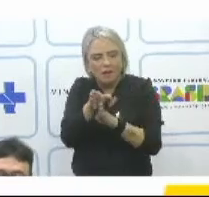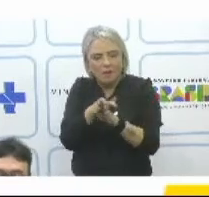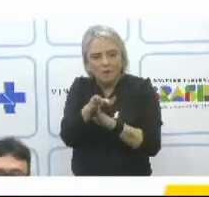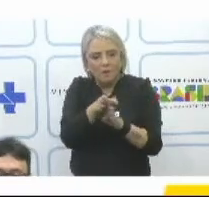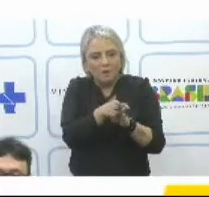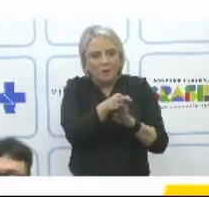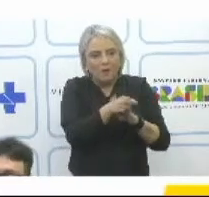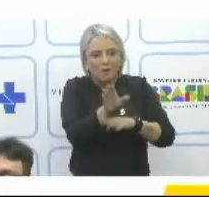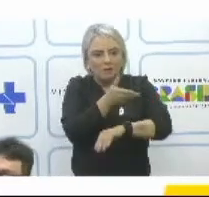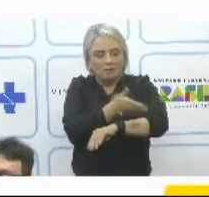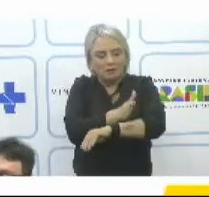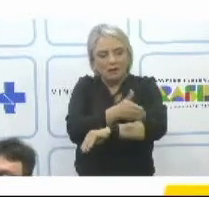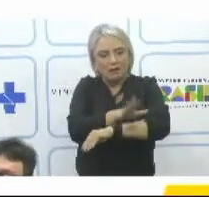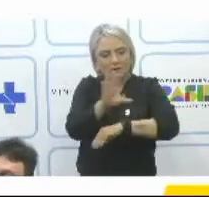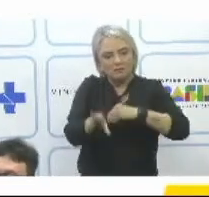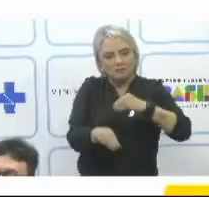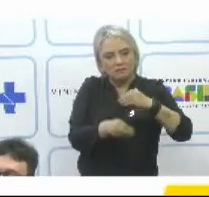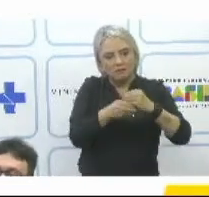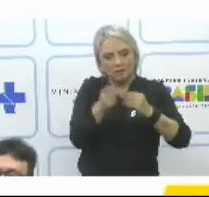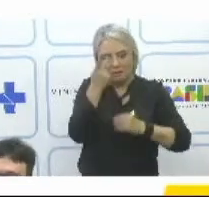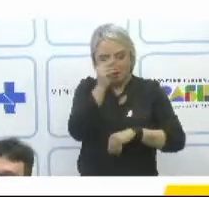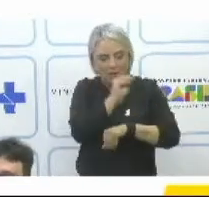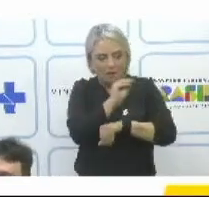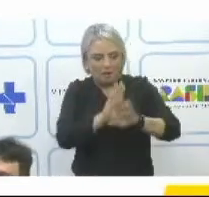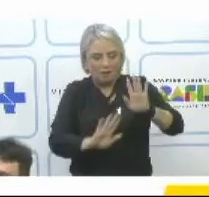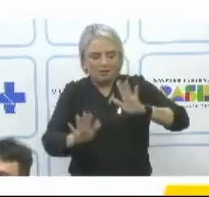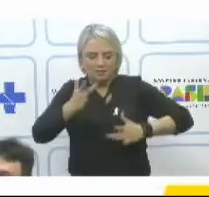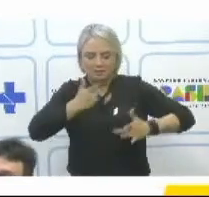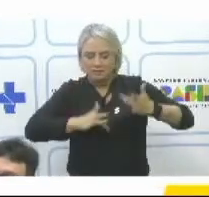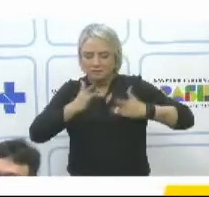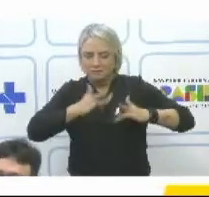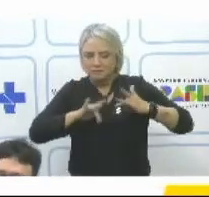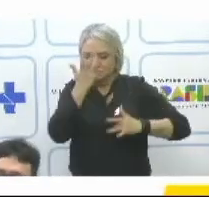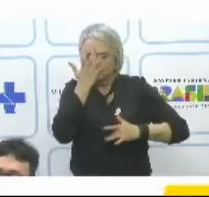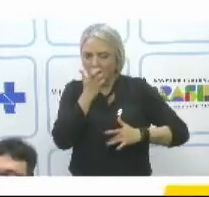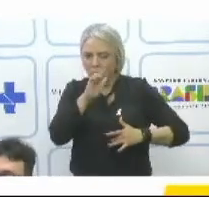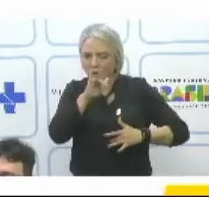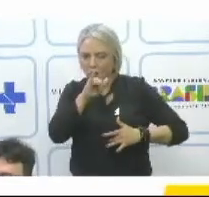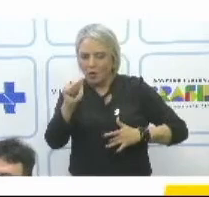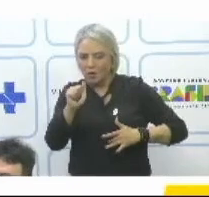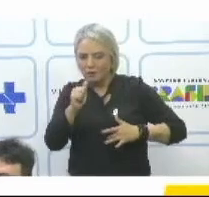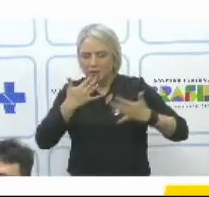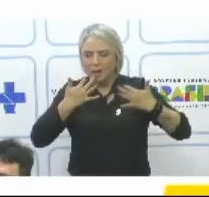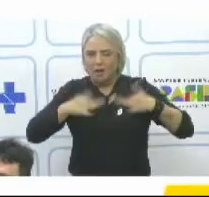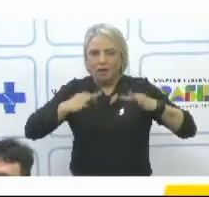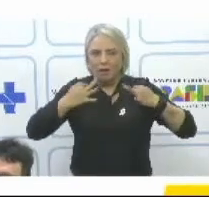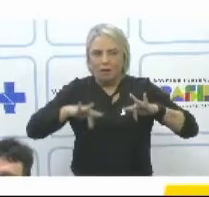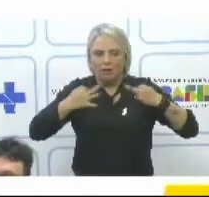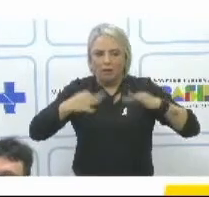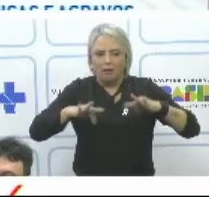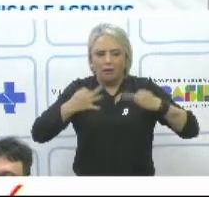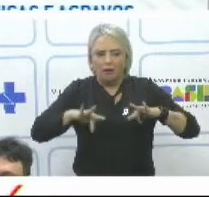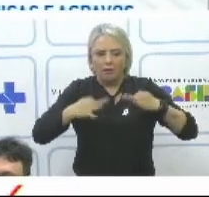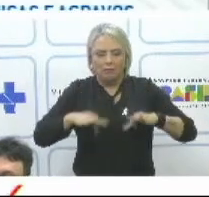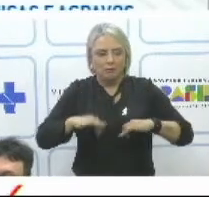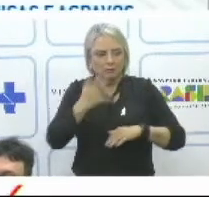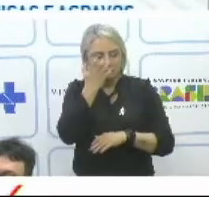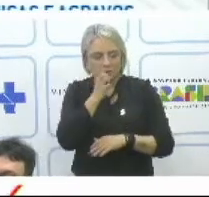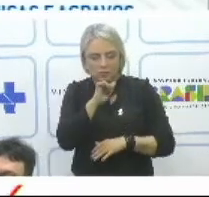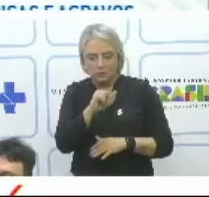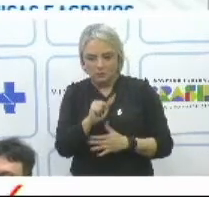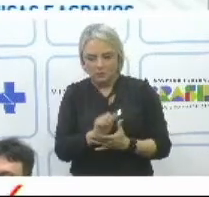recomendando, né, as práticas integrativas para o cuidado da dor crônica, tanto dor aguda quanto, né, dores crônicas,